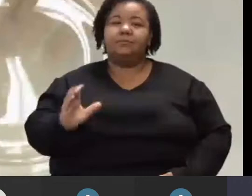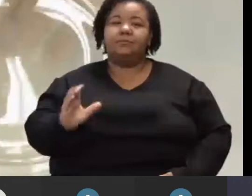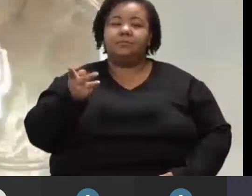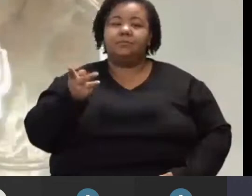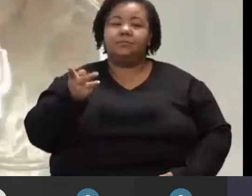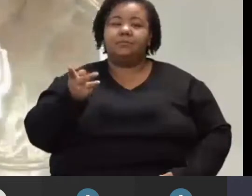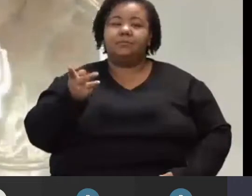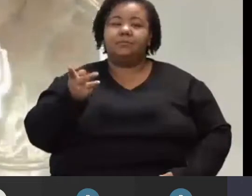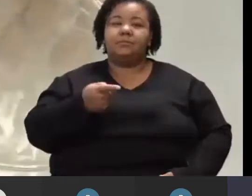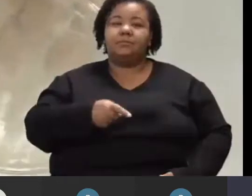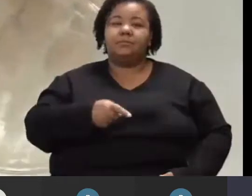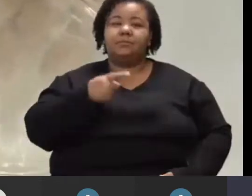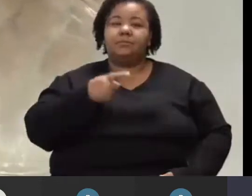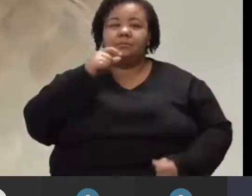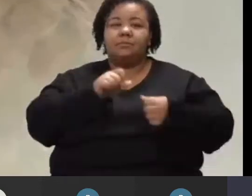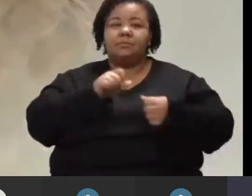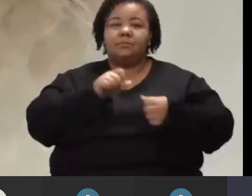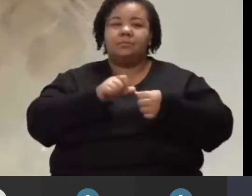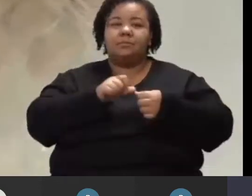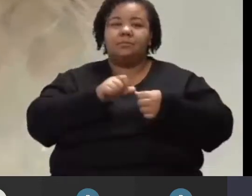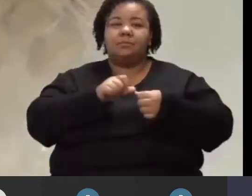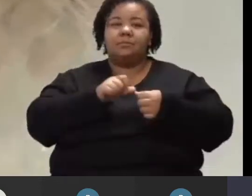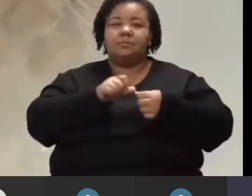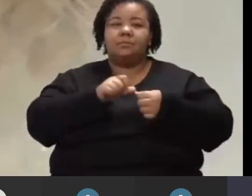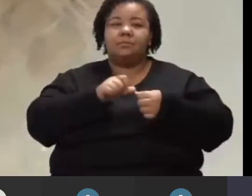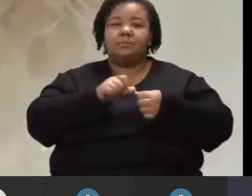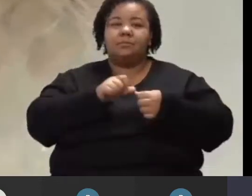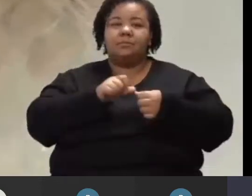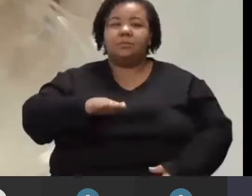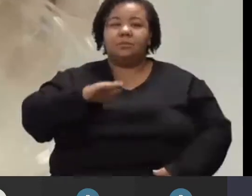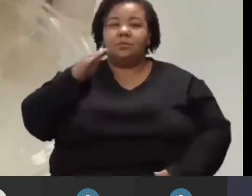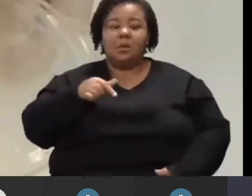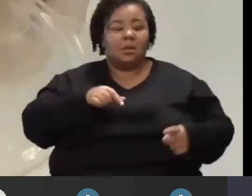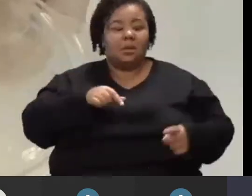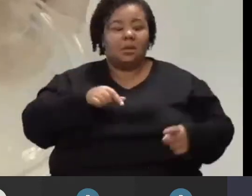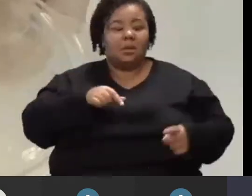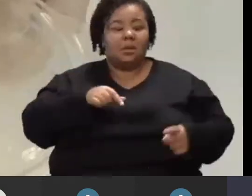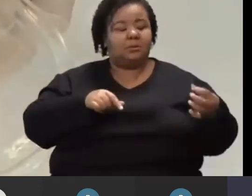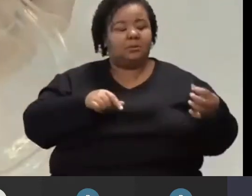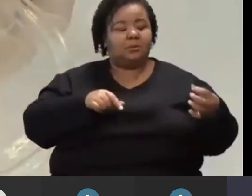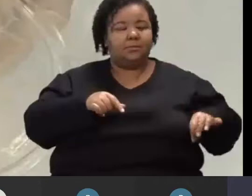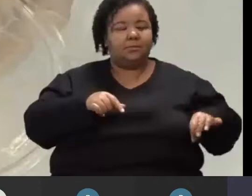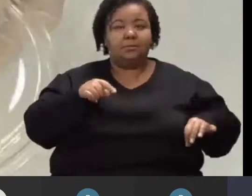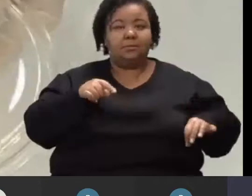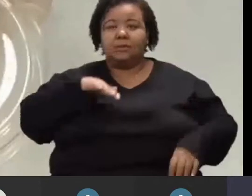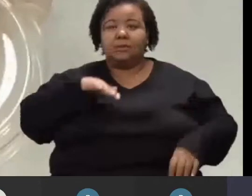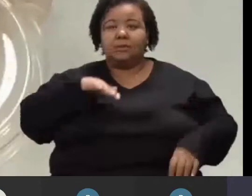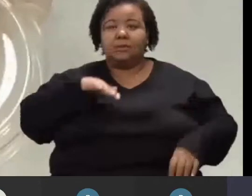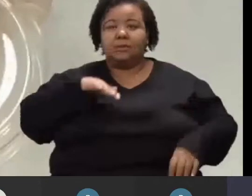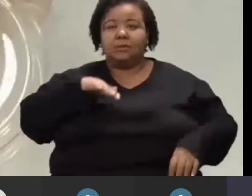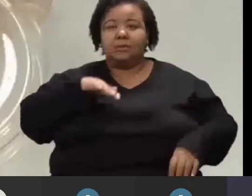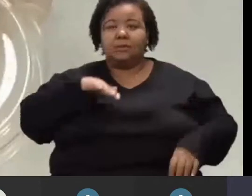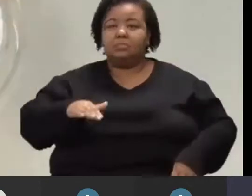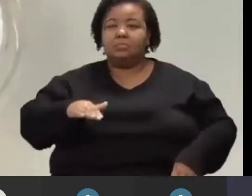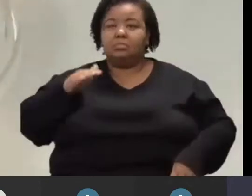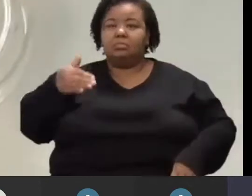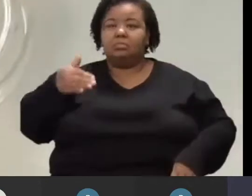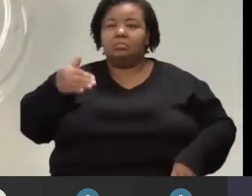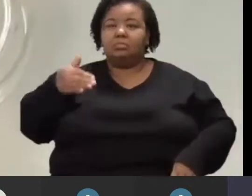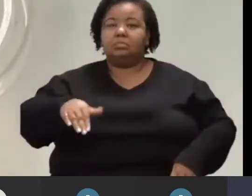Esse meio, ele forma essas ondas. Veja o outro está correto. E essas ondas, elas são ruins, por quê? Porque